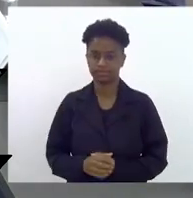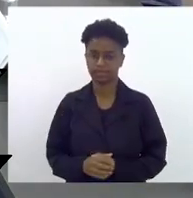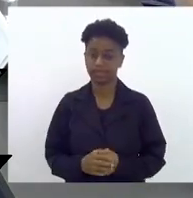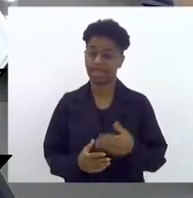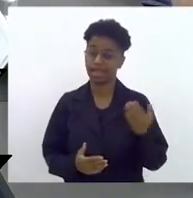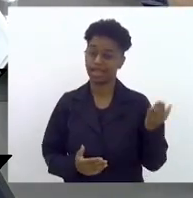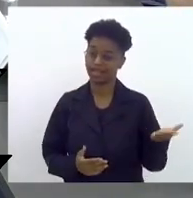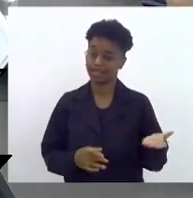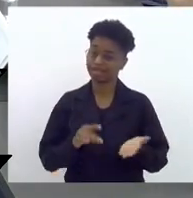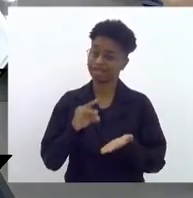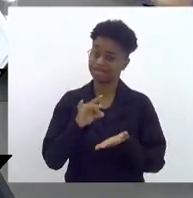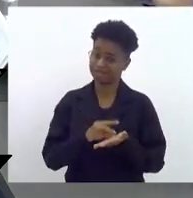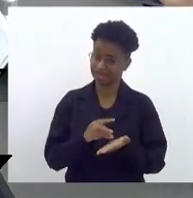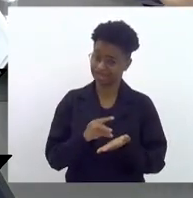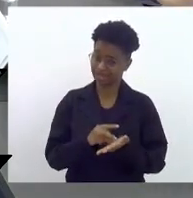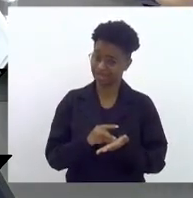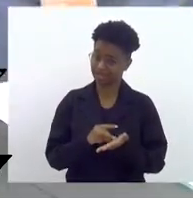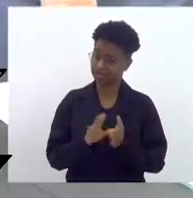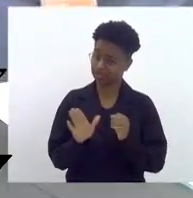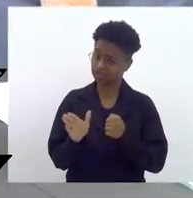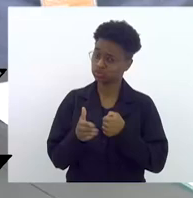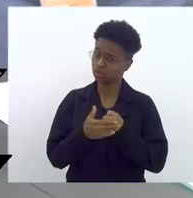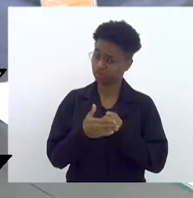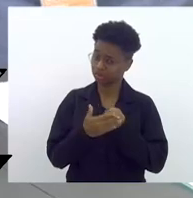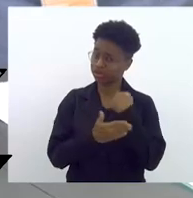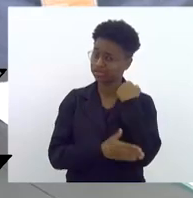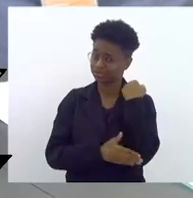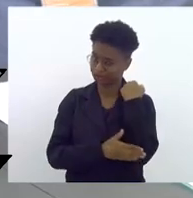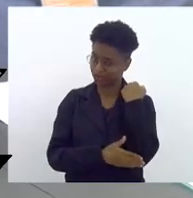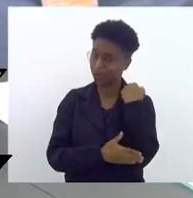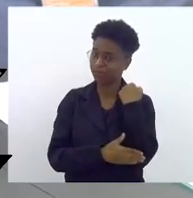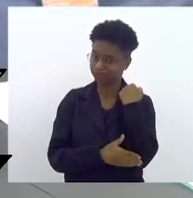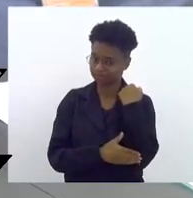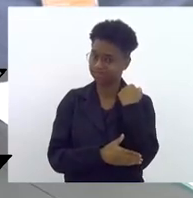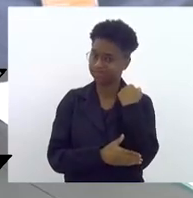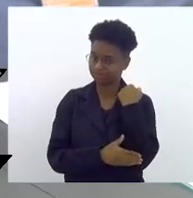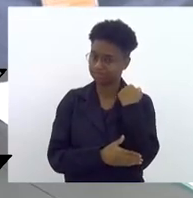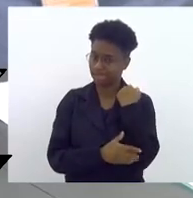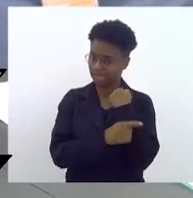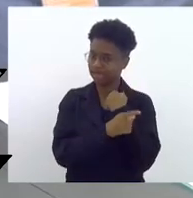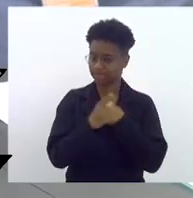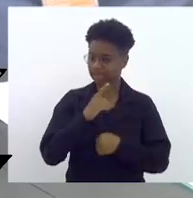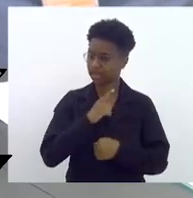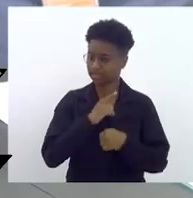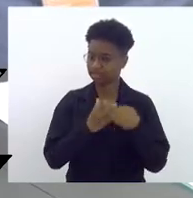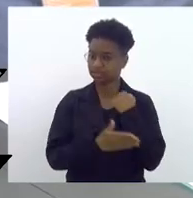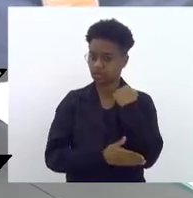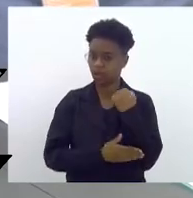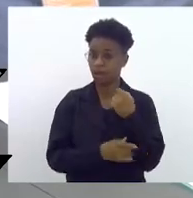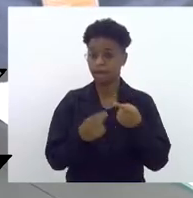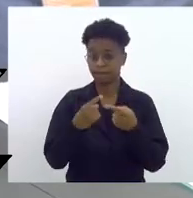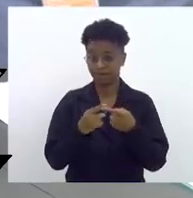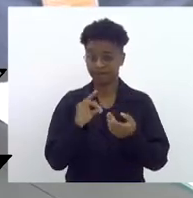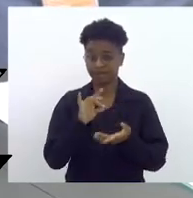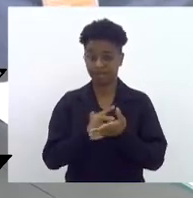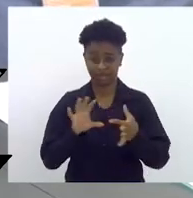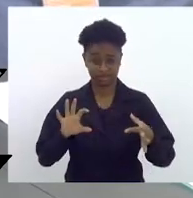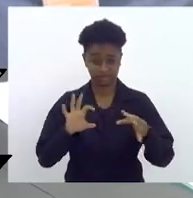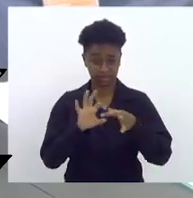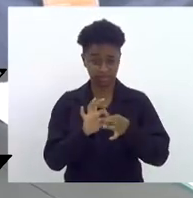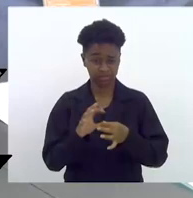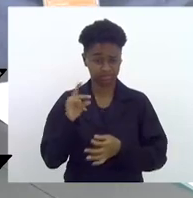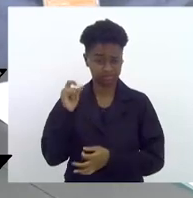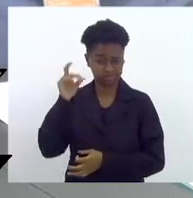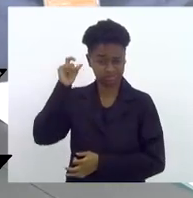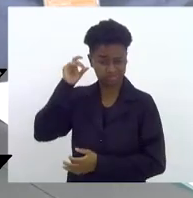na verdade ele tá ocultando um certo ciúme um certo ciúme que ele tem porque além da parceria histórica com